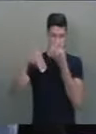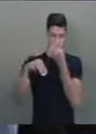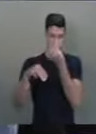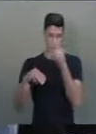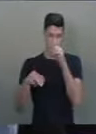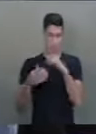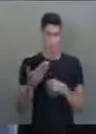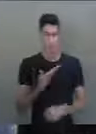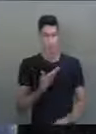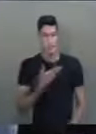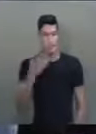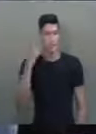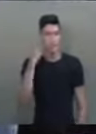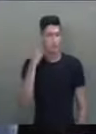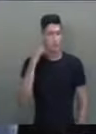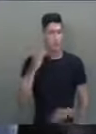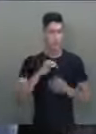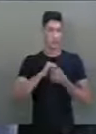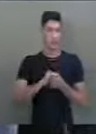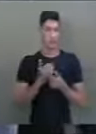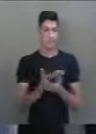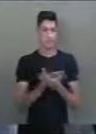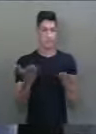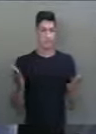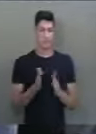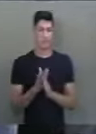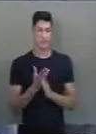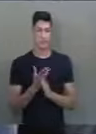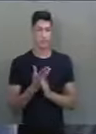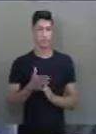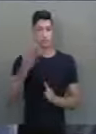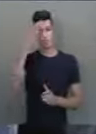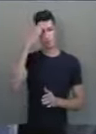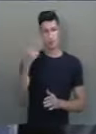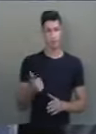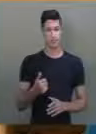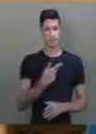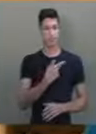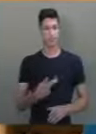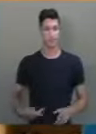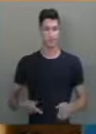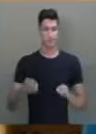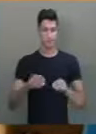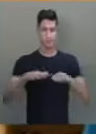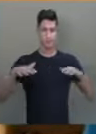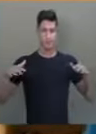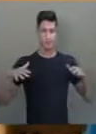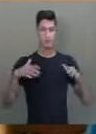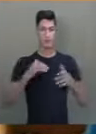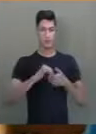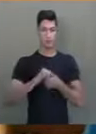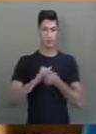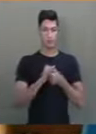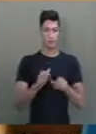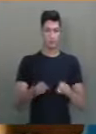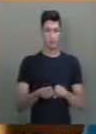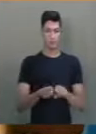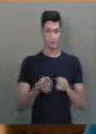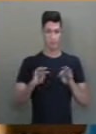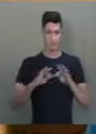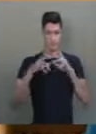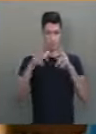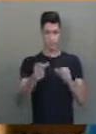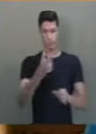amigo Romário. Cumprimento Vossa Excelência, que preside esta sessão, e cumprimento também a todos